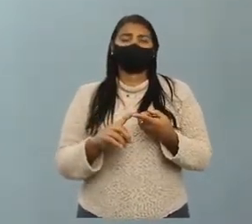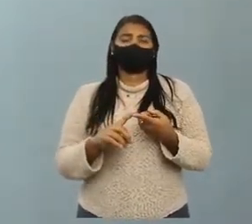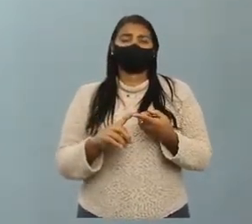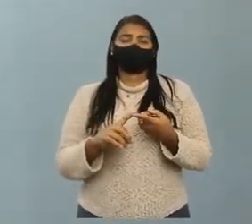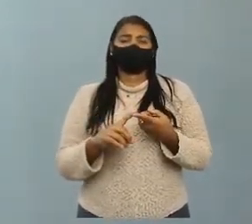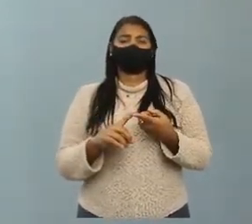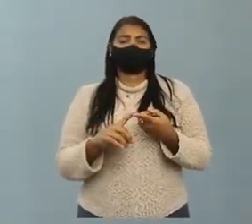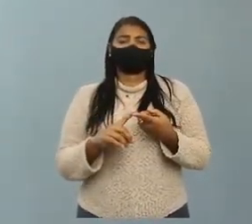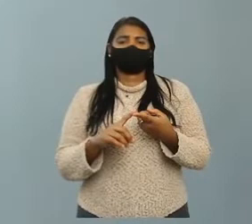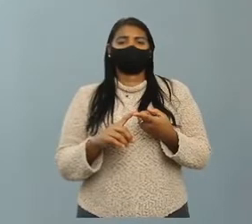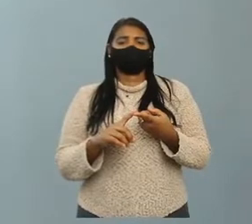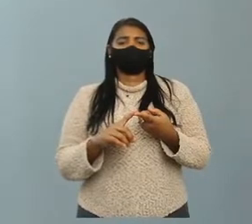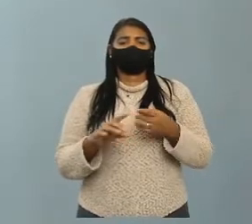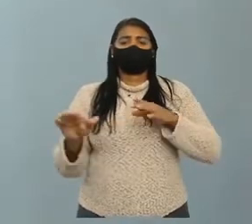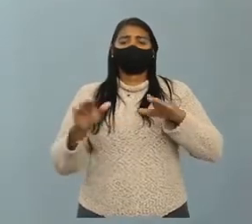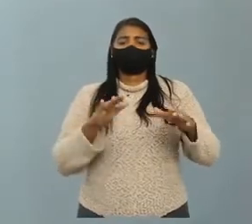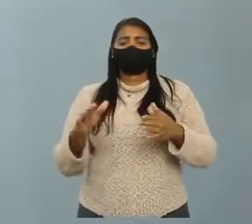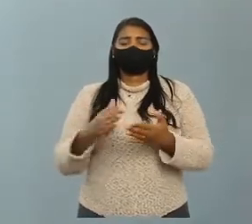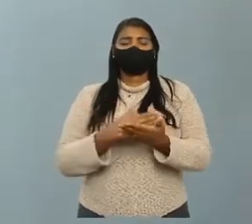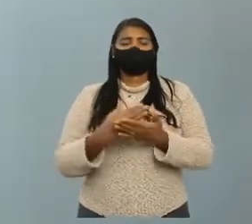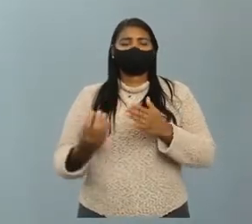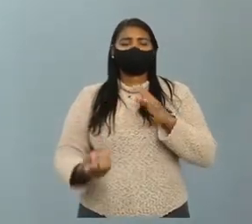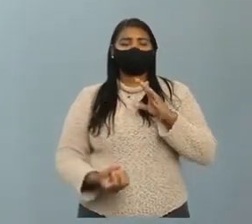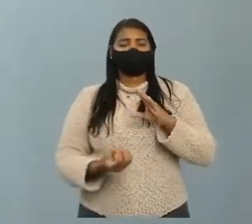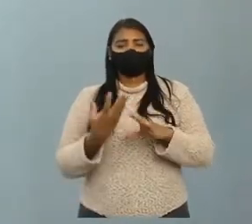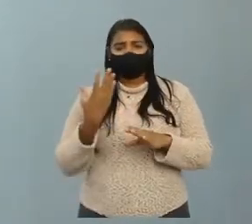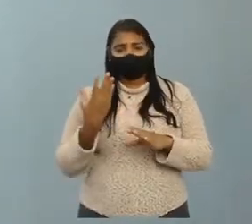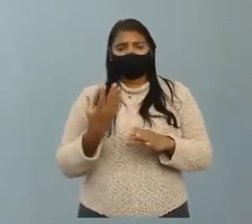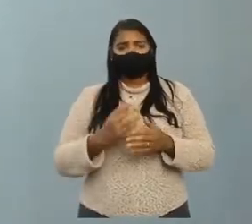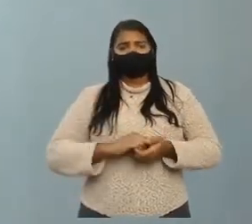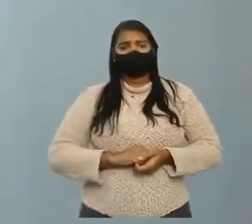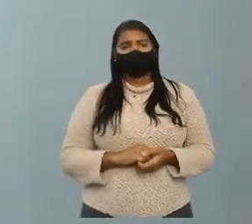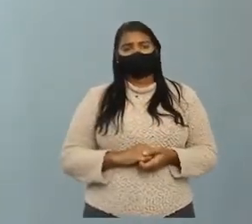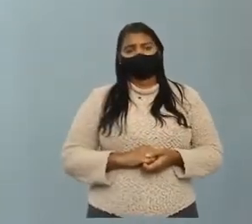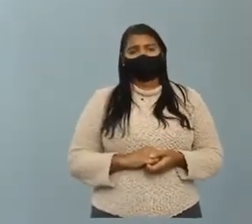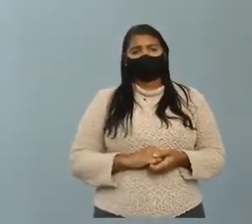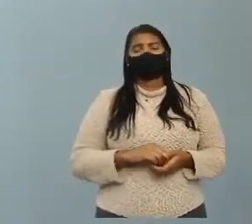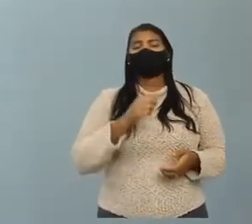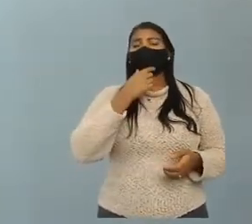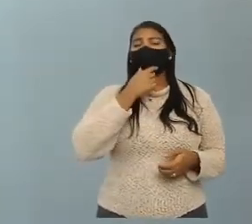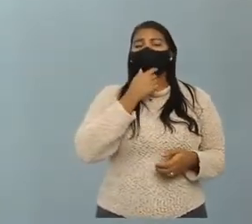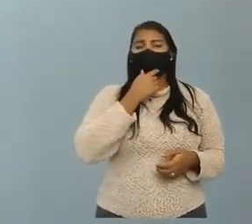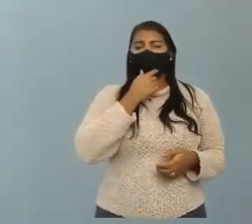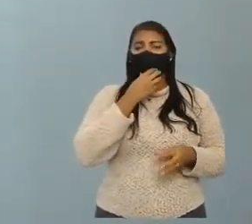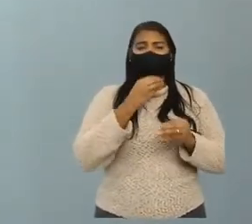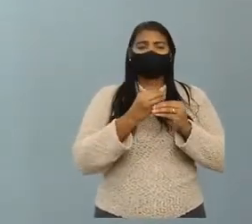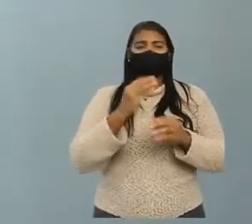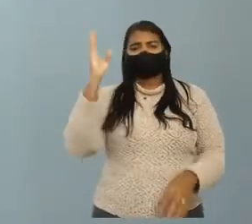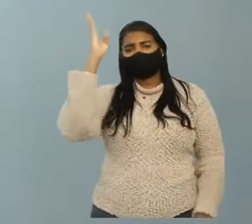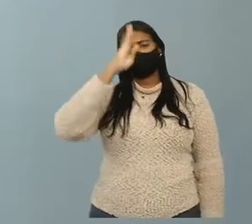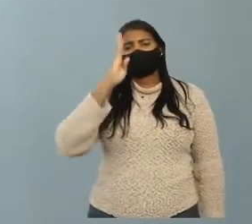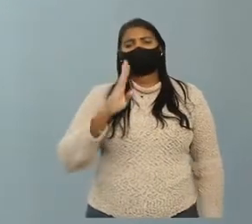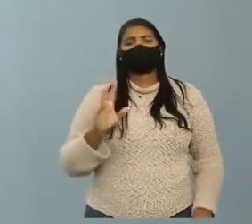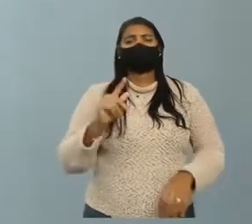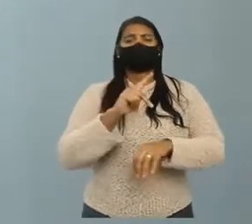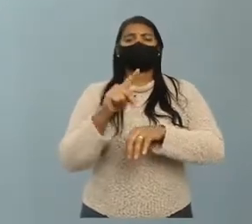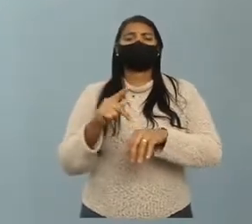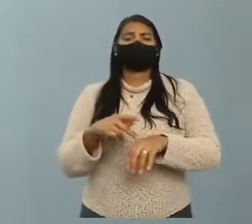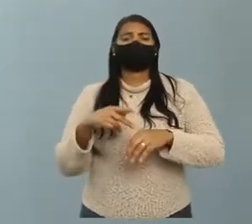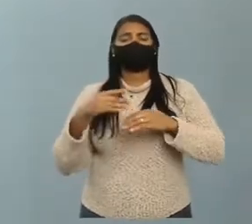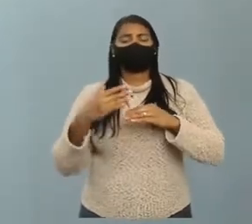o embrião do movimento trabalhista e do trabalhismo, tanto na Inglaterra como no Brasil. Nós vamos